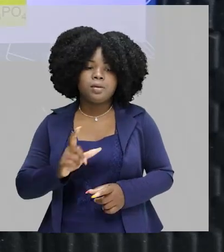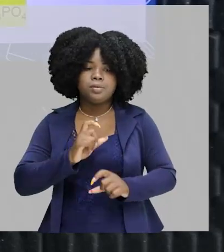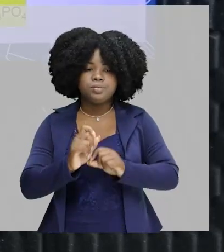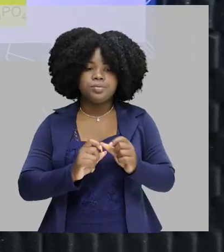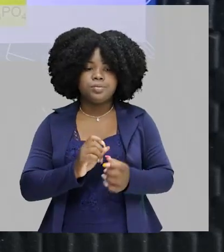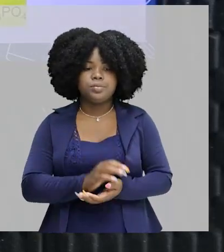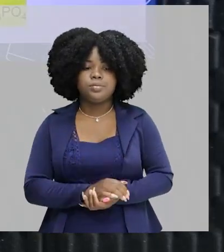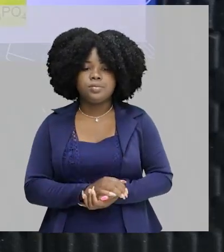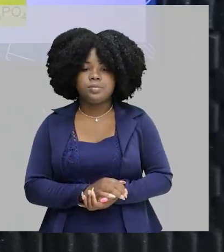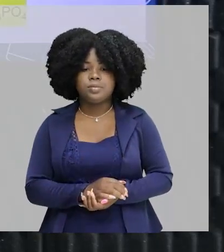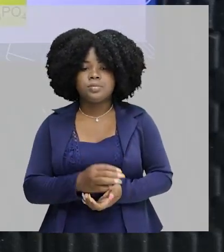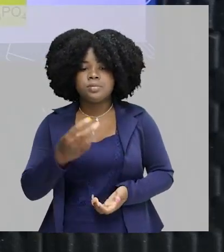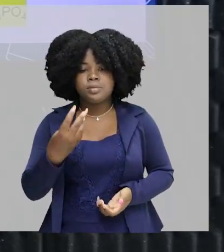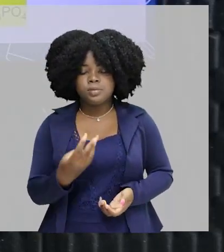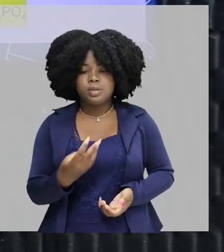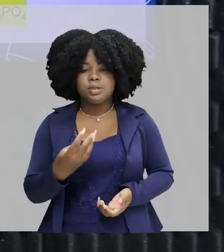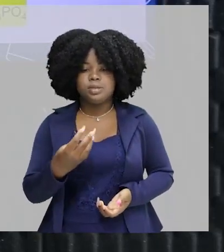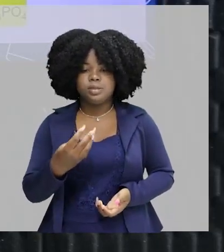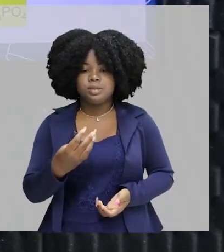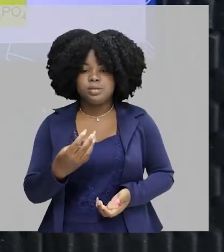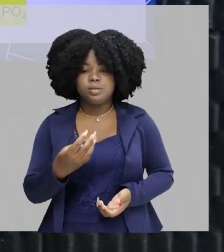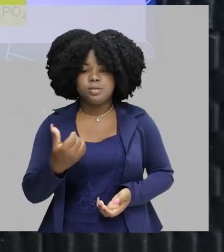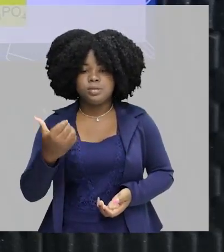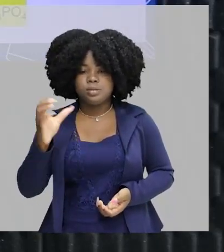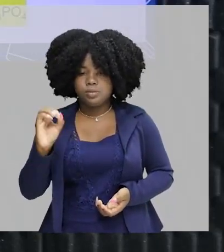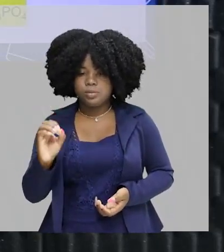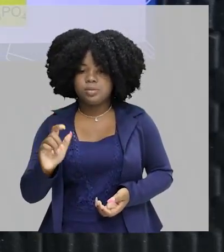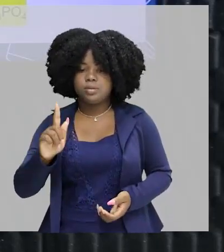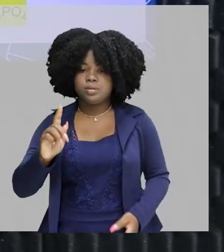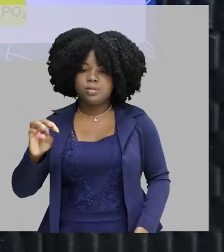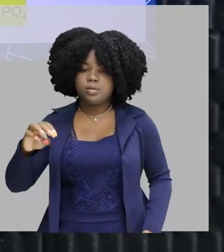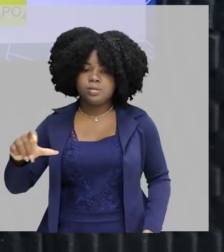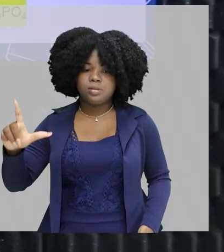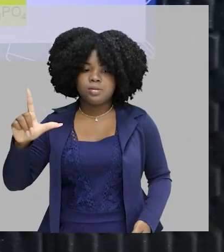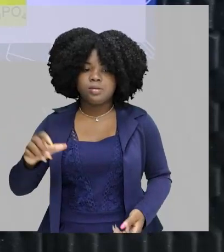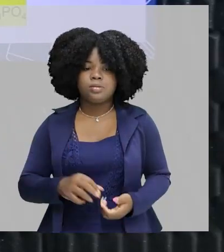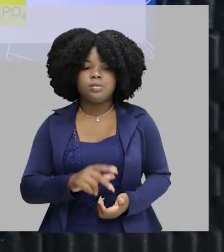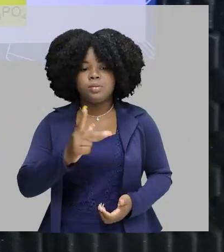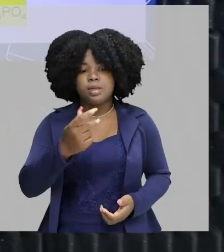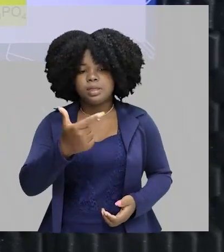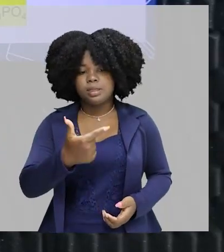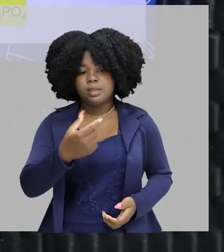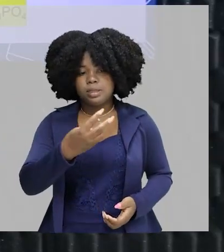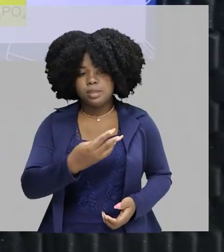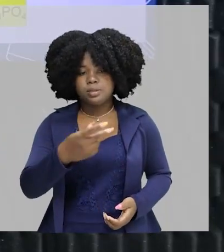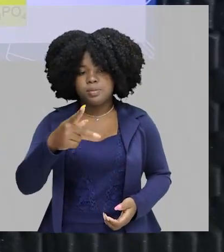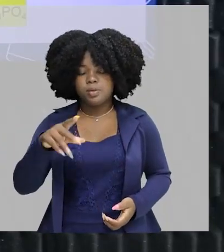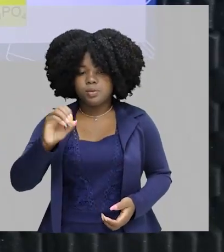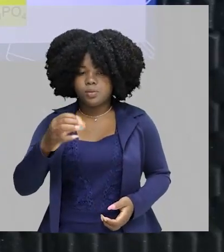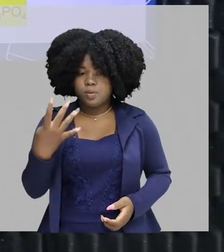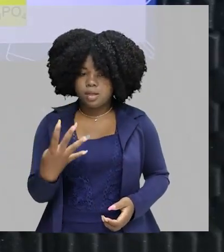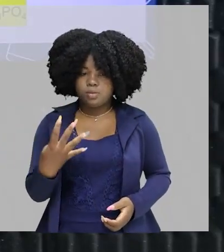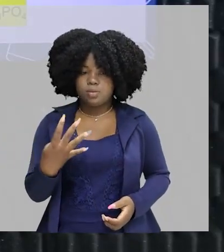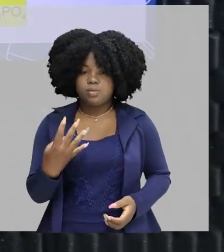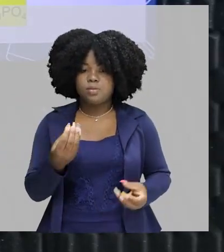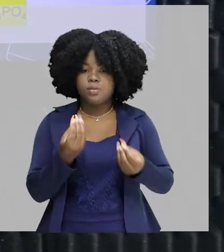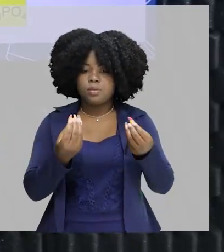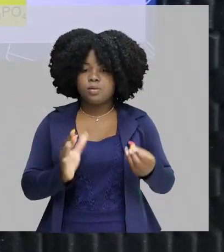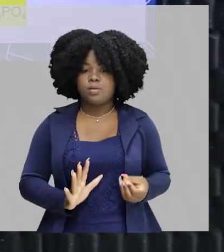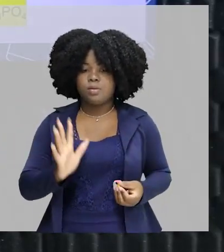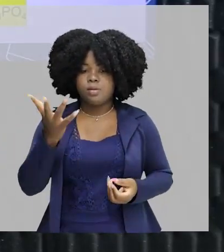cálcio, 310 gramas por mol. Para o ácido fosfórico, o H3PO4,